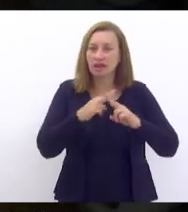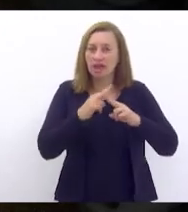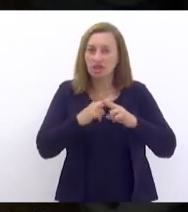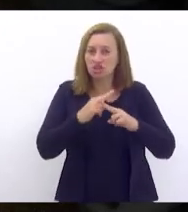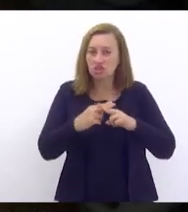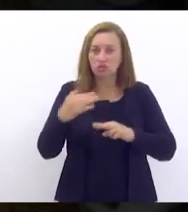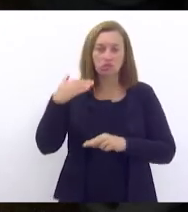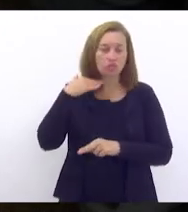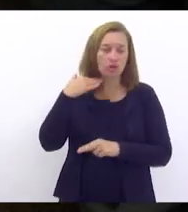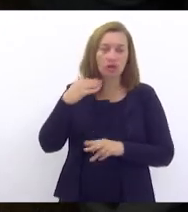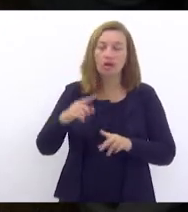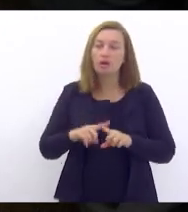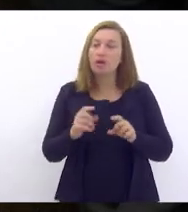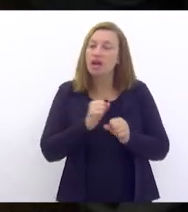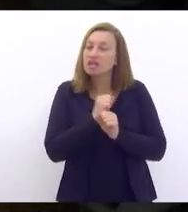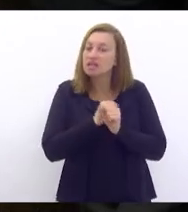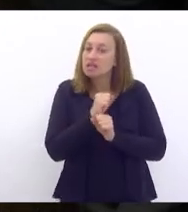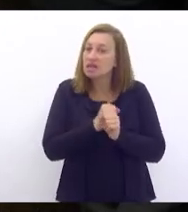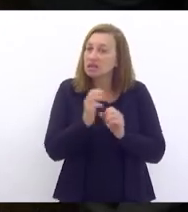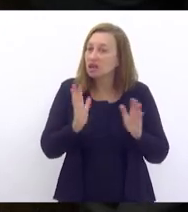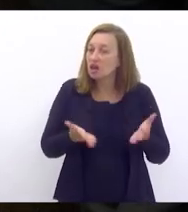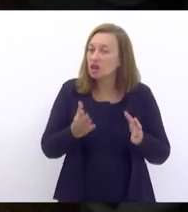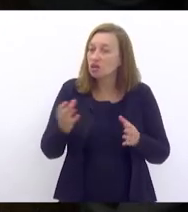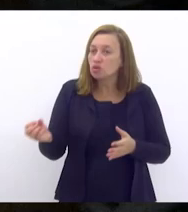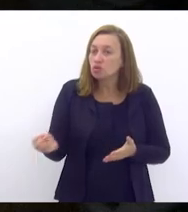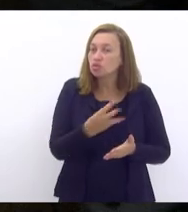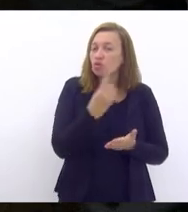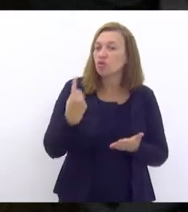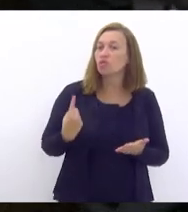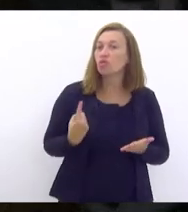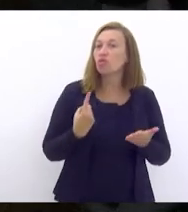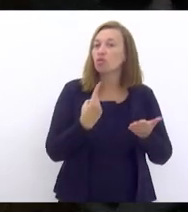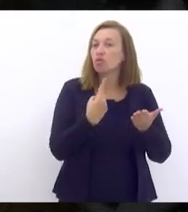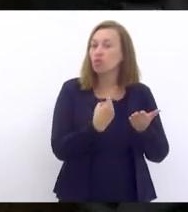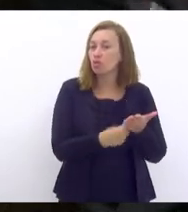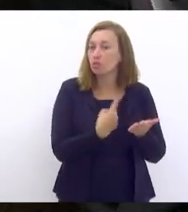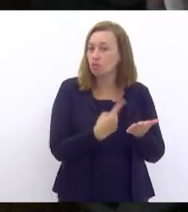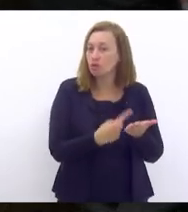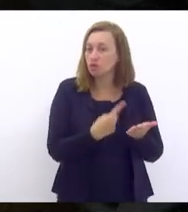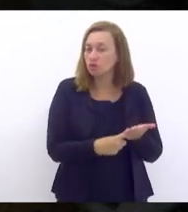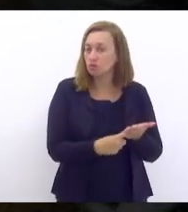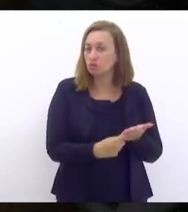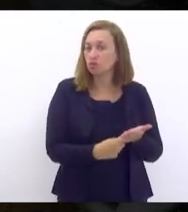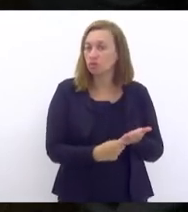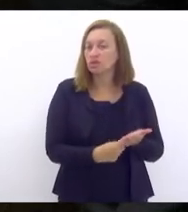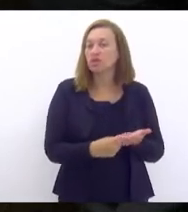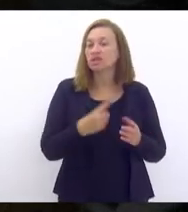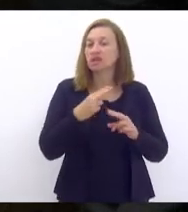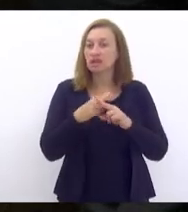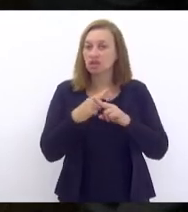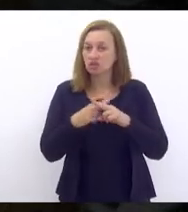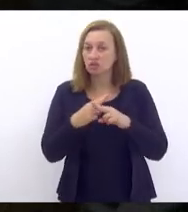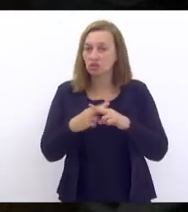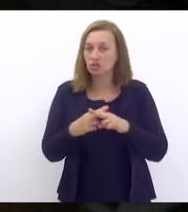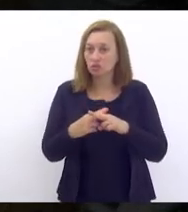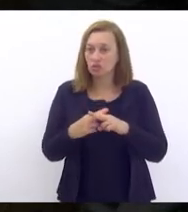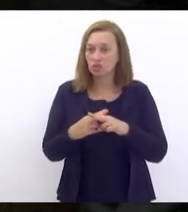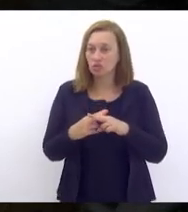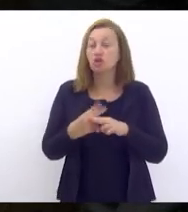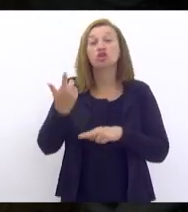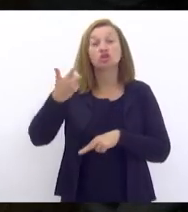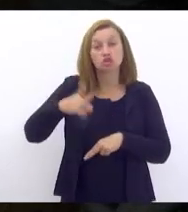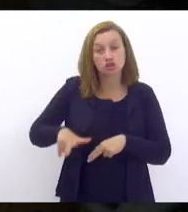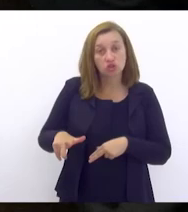a partir desse ano, a partir do novo PAC, a partir do compromisso da Caixa Econômica Federal de